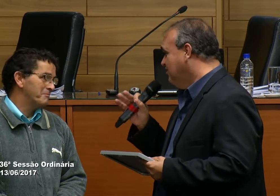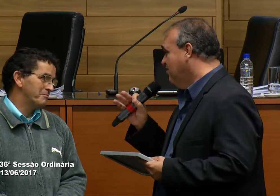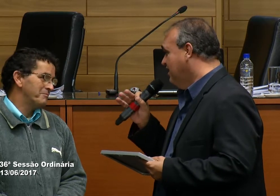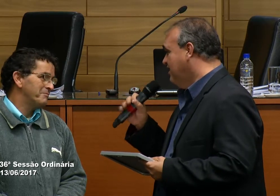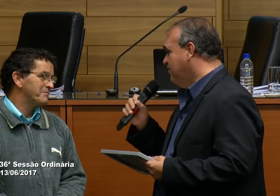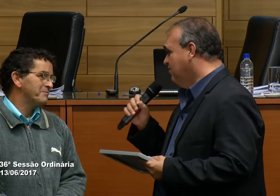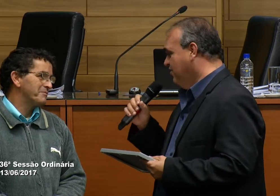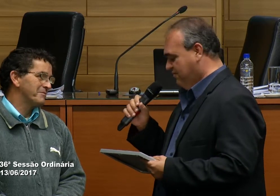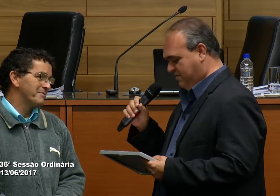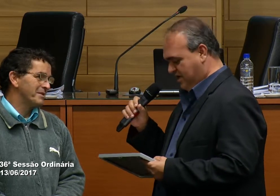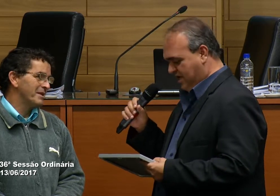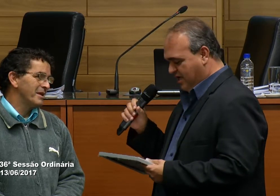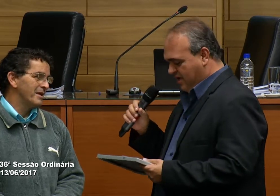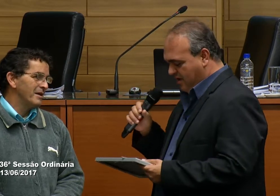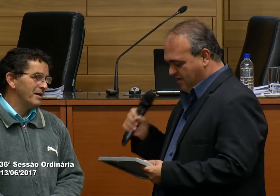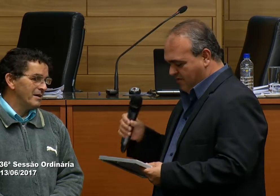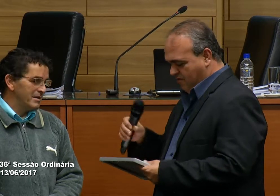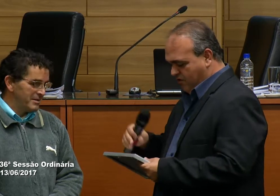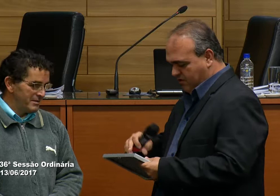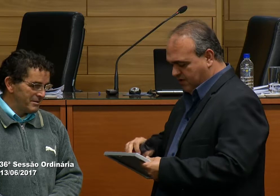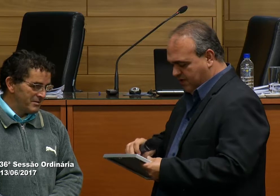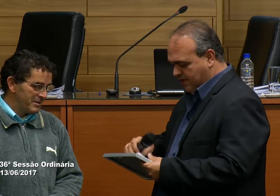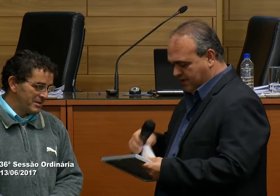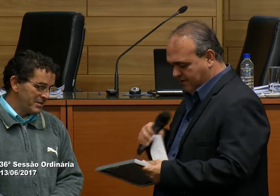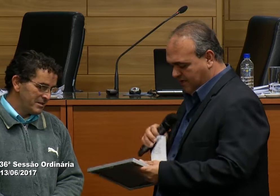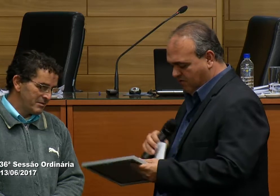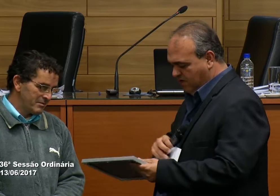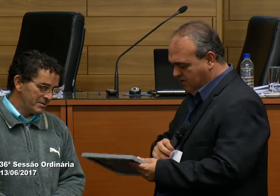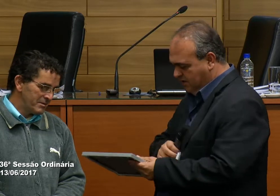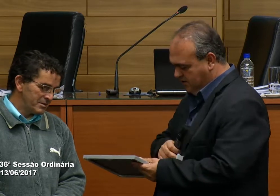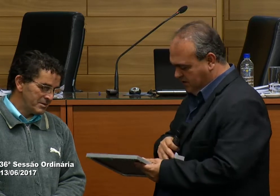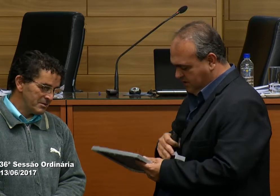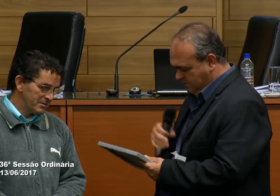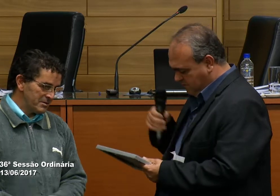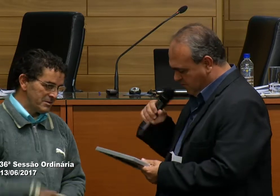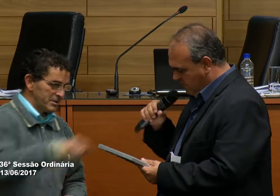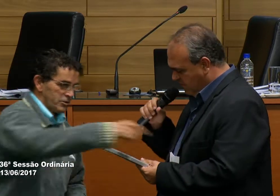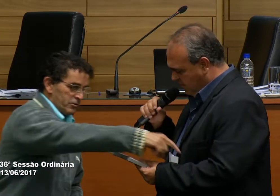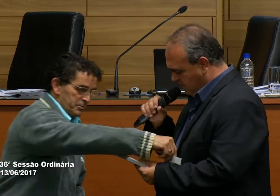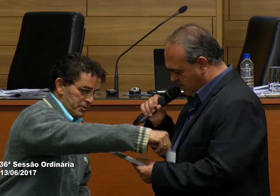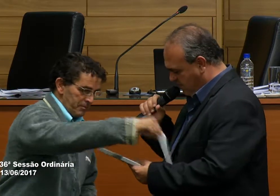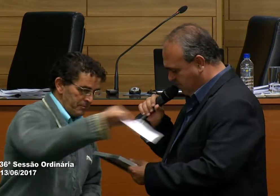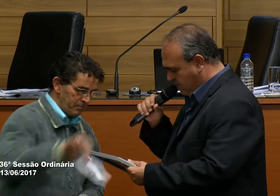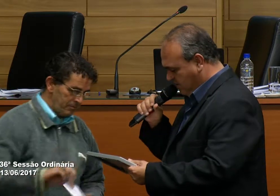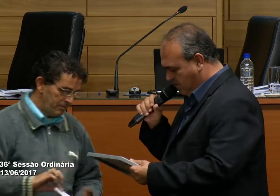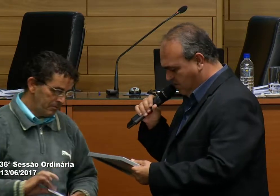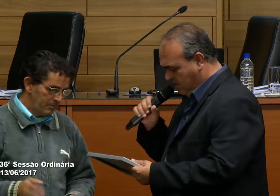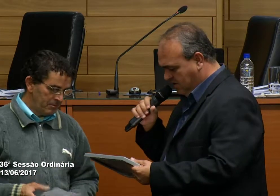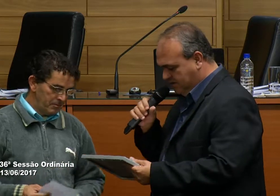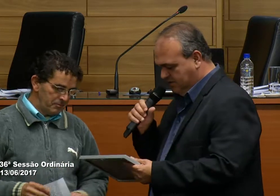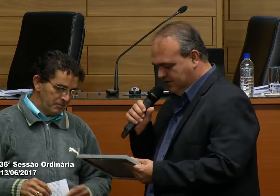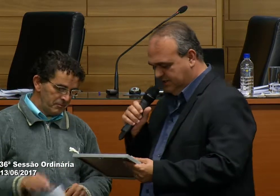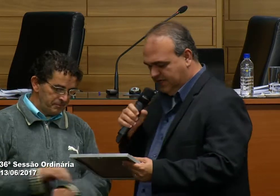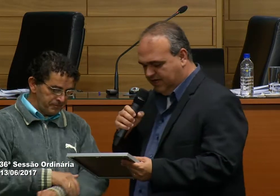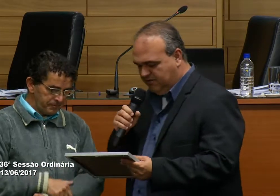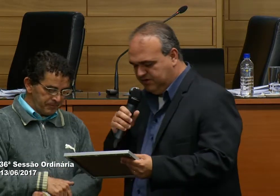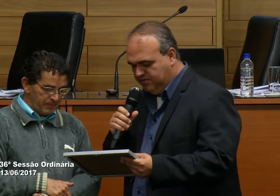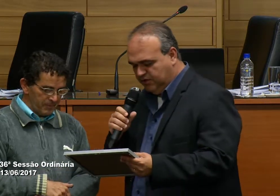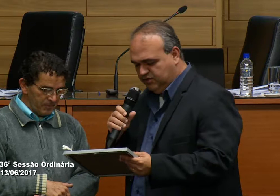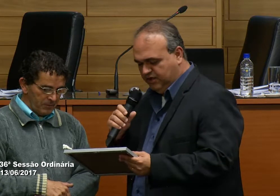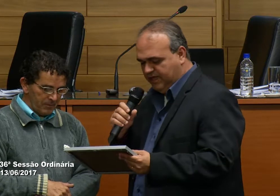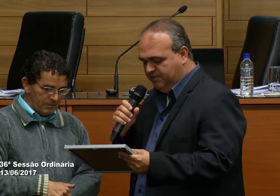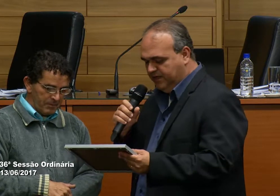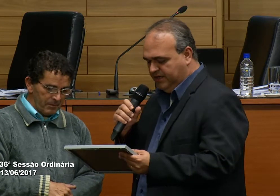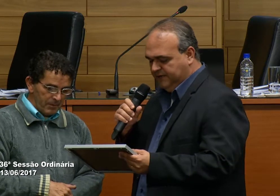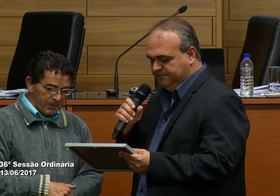grande, você se tornou um grande amigo meu. Voto de congratulações. Voto de congratulações. A Câmara